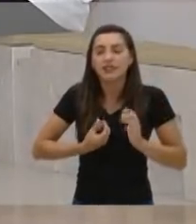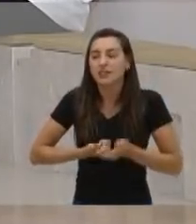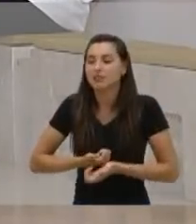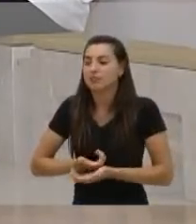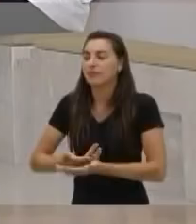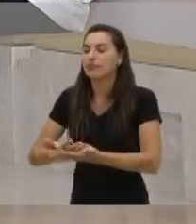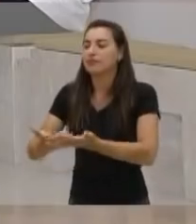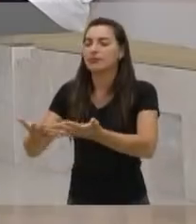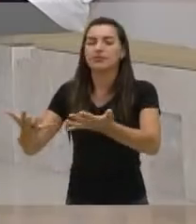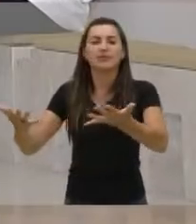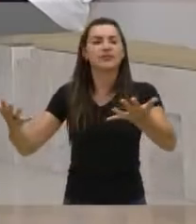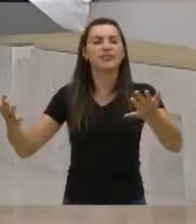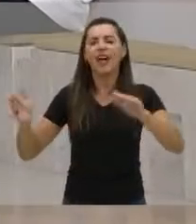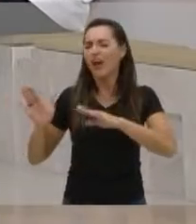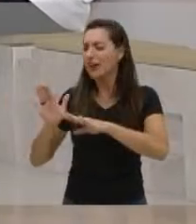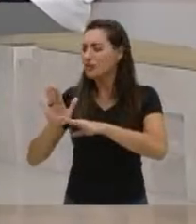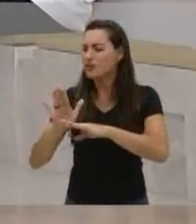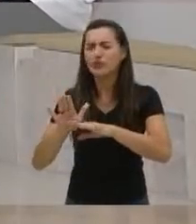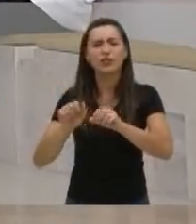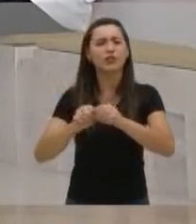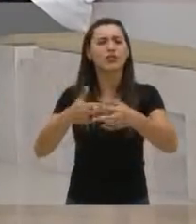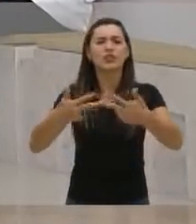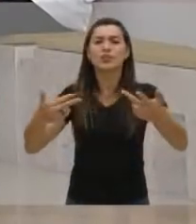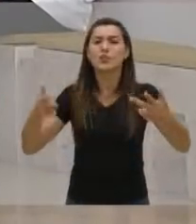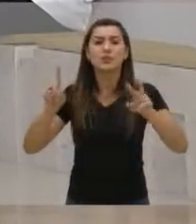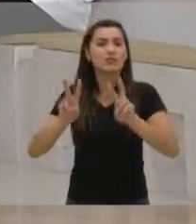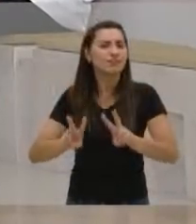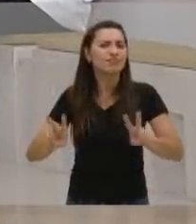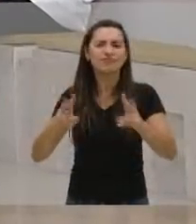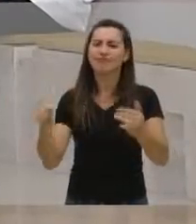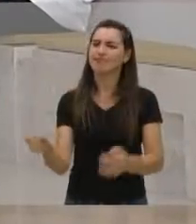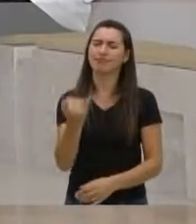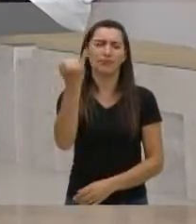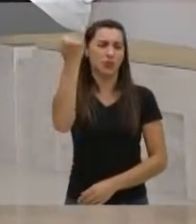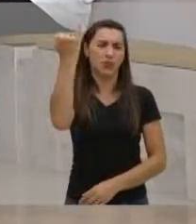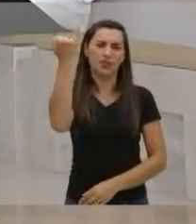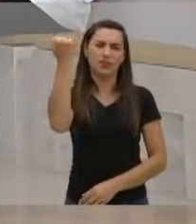A profundidade, a riqueza, meus irmãos.